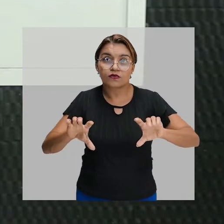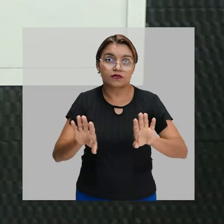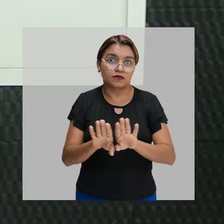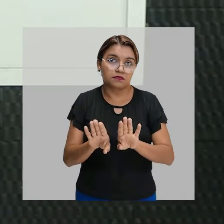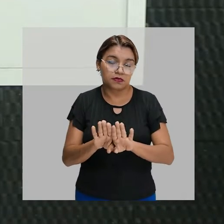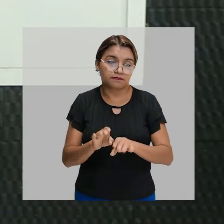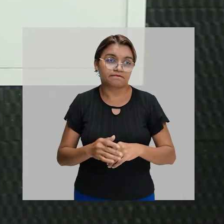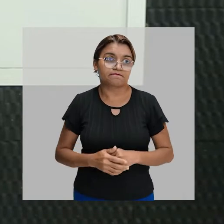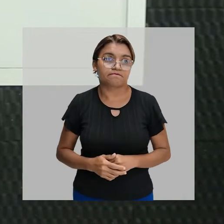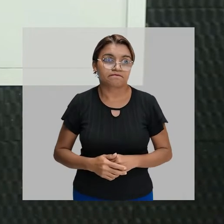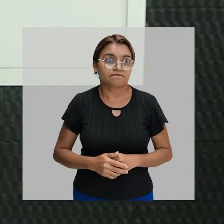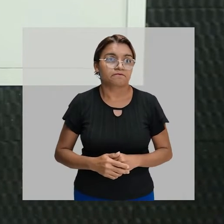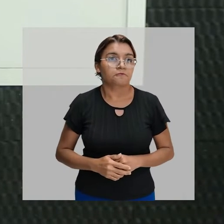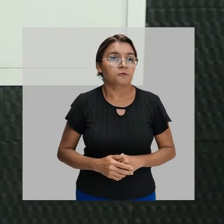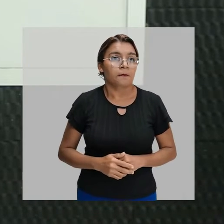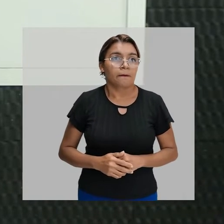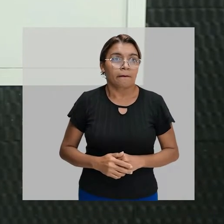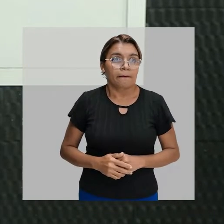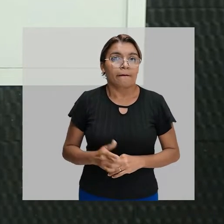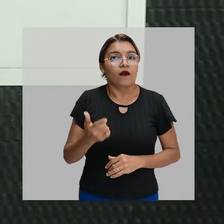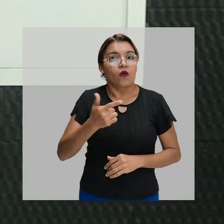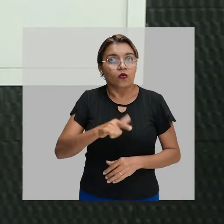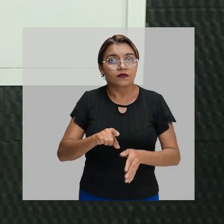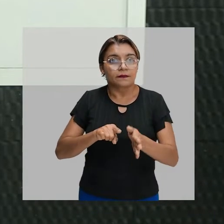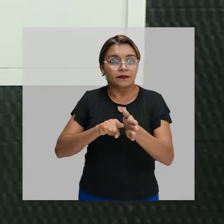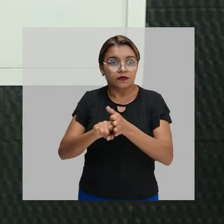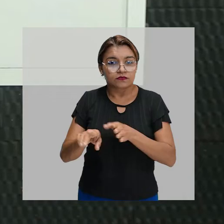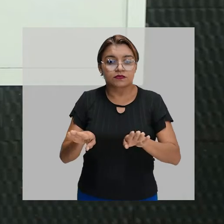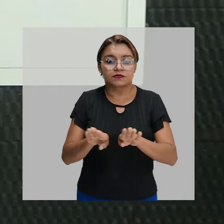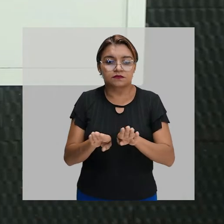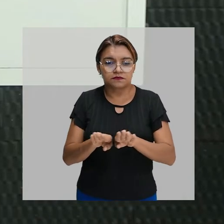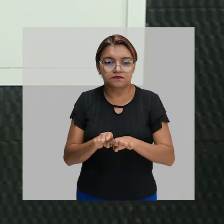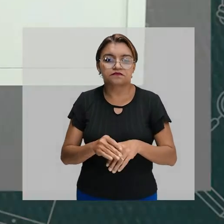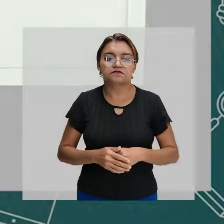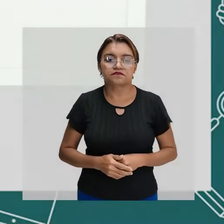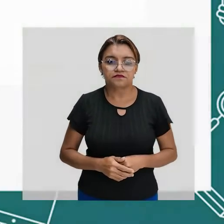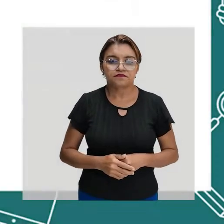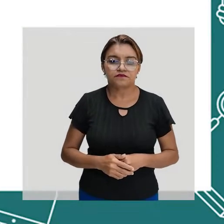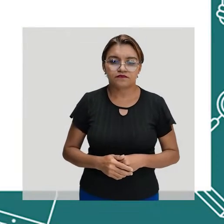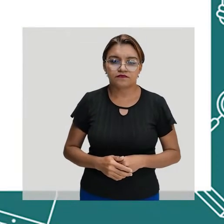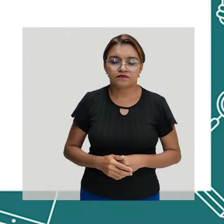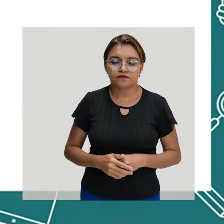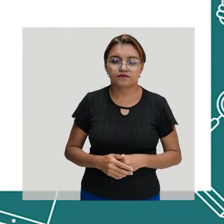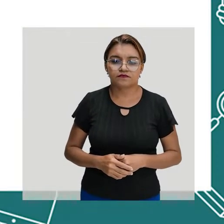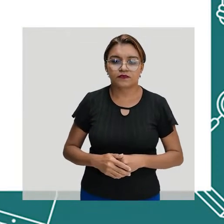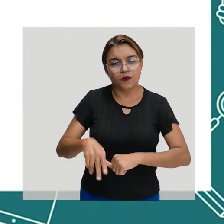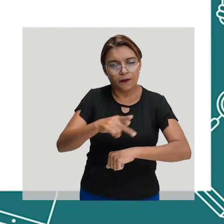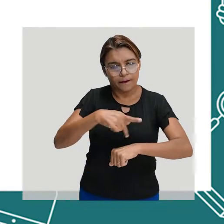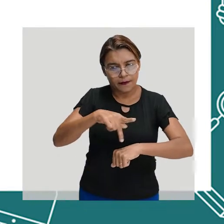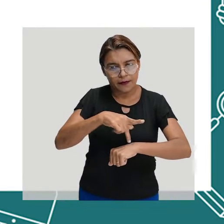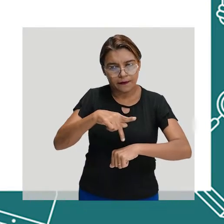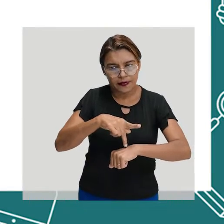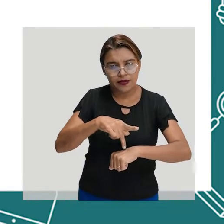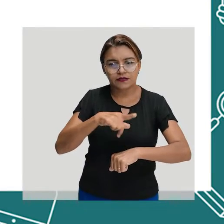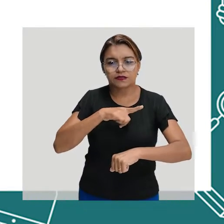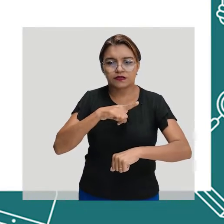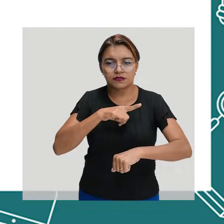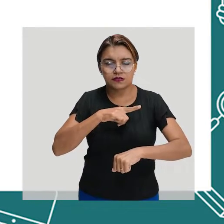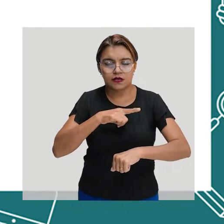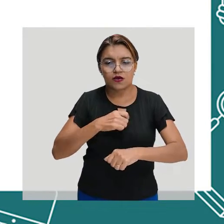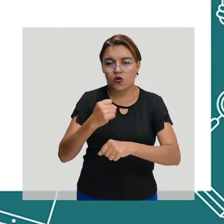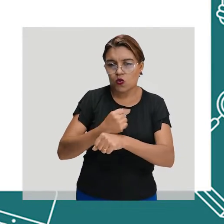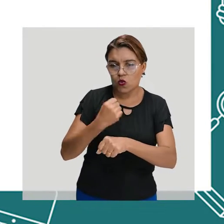então vamos para mais uma questão aqui da nossa lista no centro de uma praça será construída uma